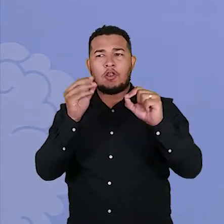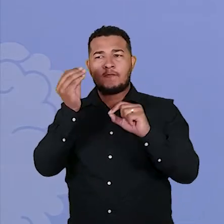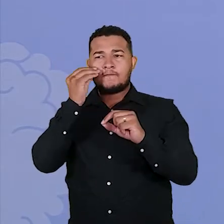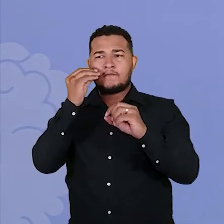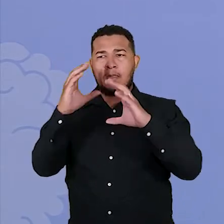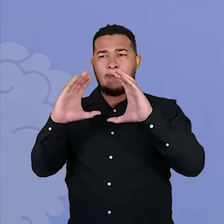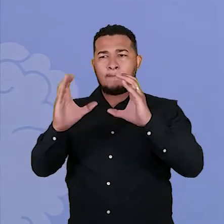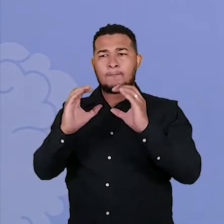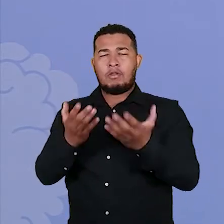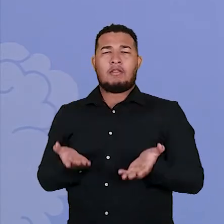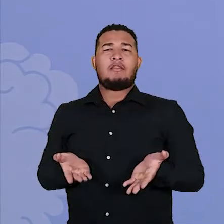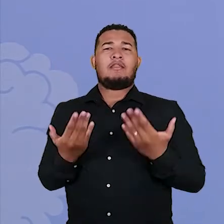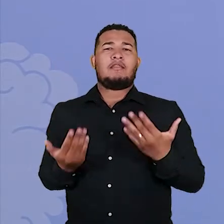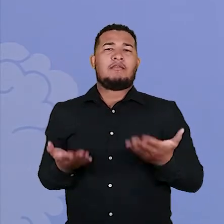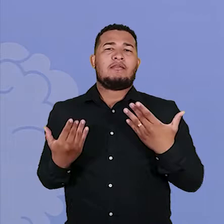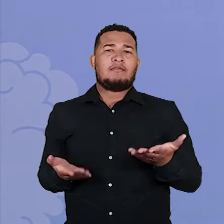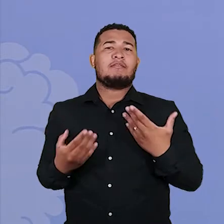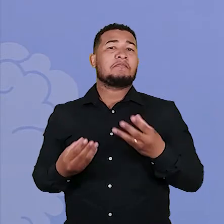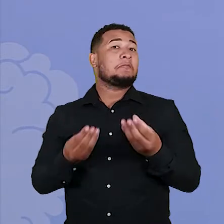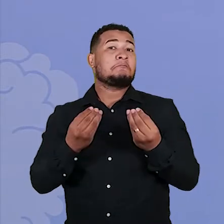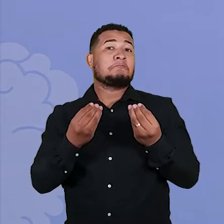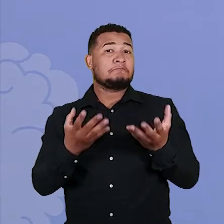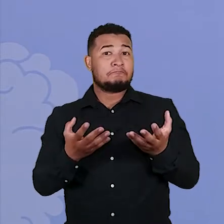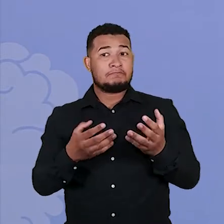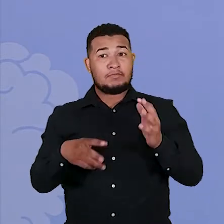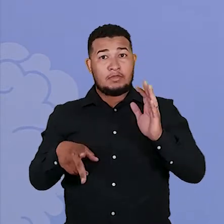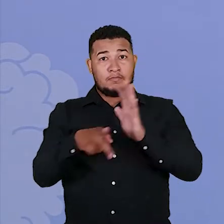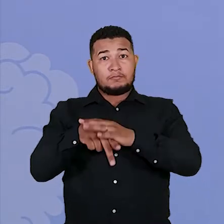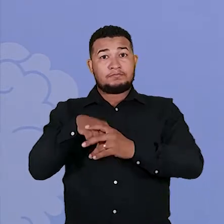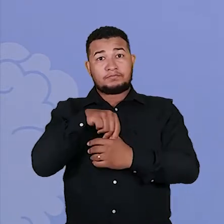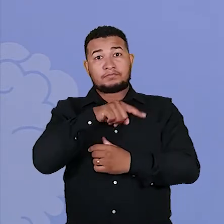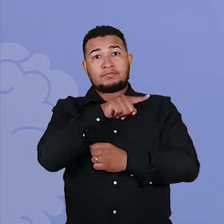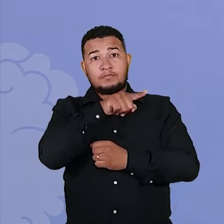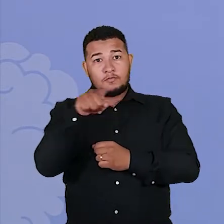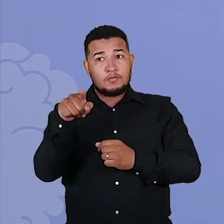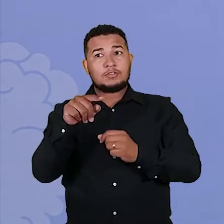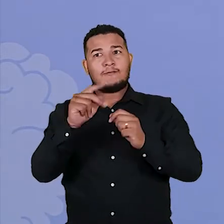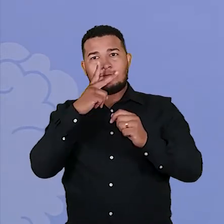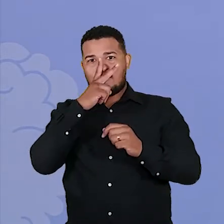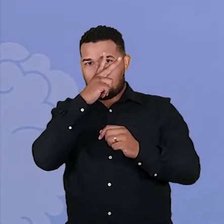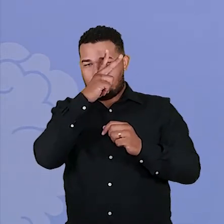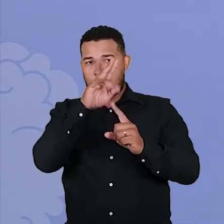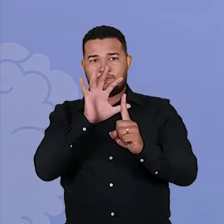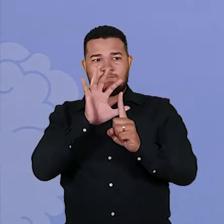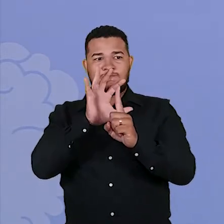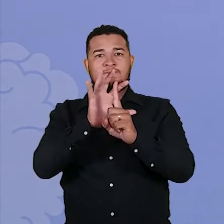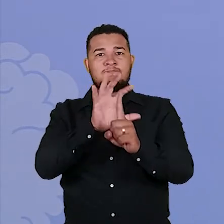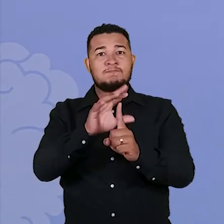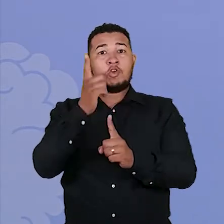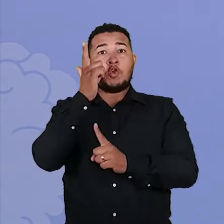gente vê uma bola mais leve, né? Para quê? Você fazer a força, conseguir a